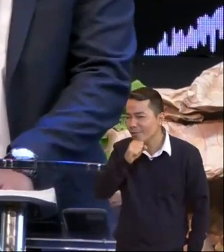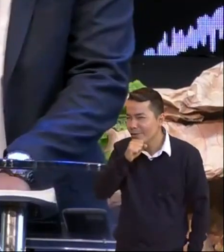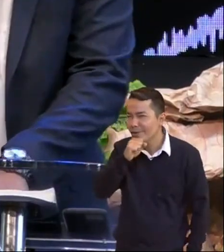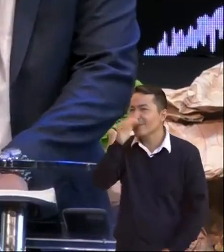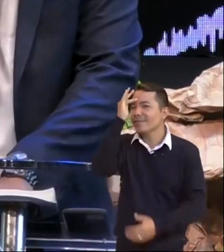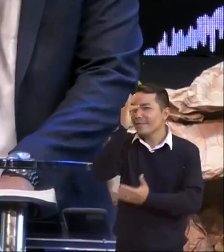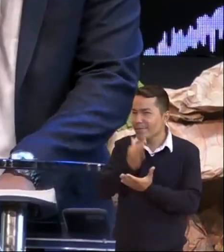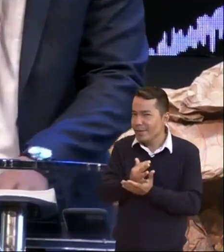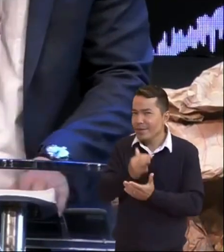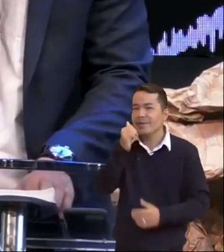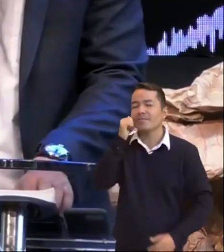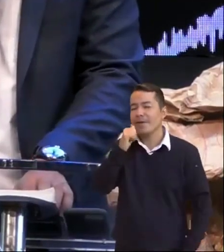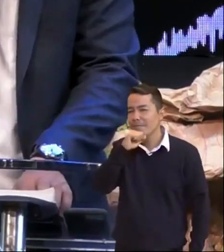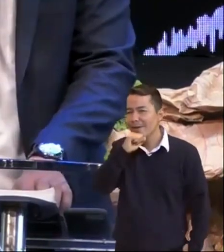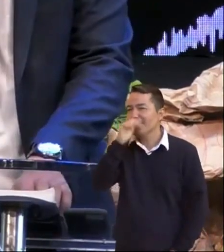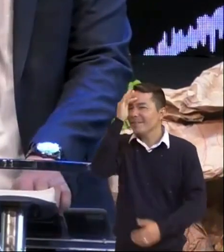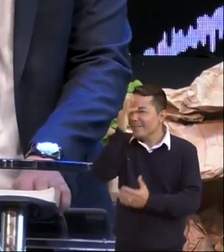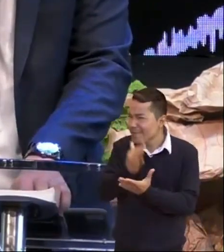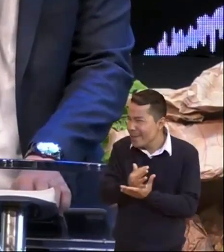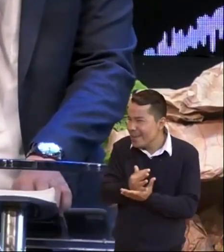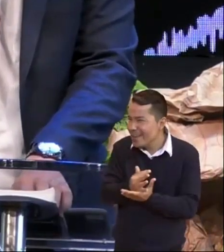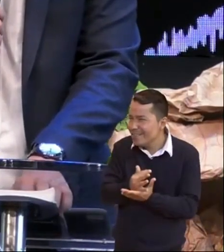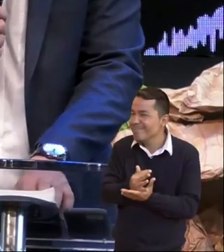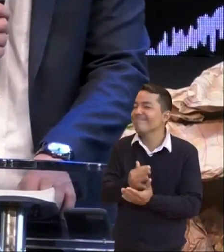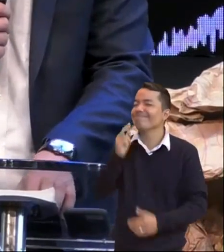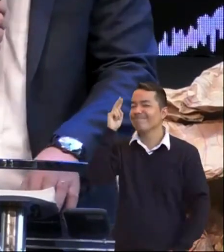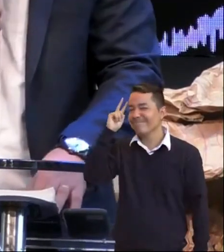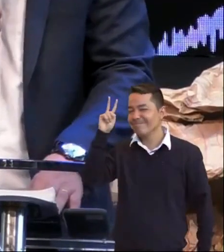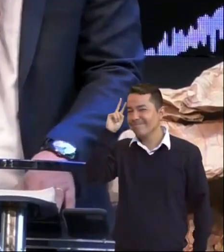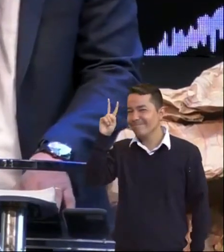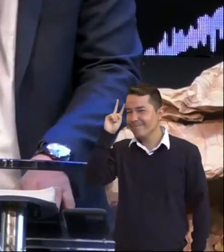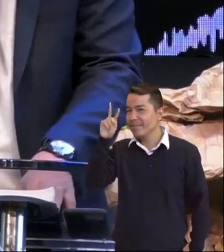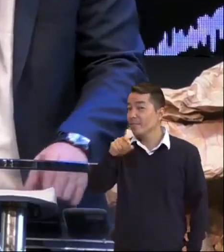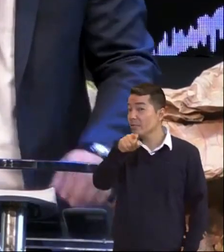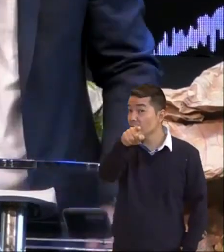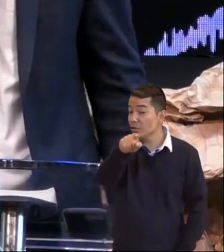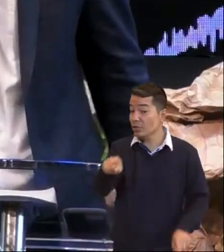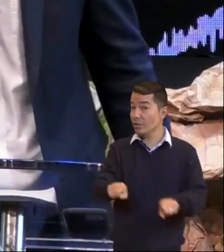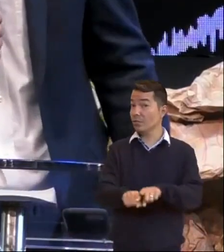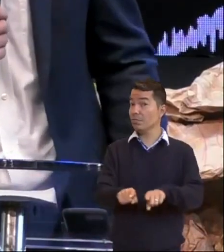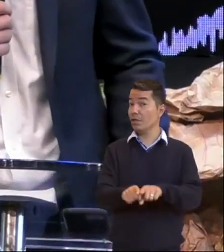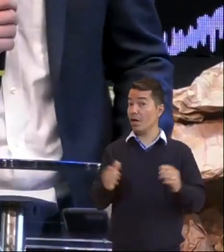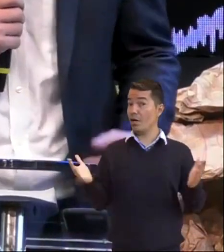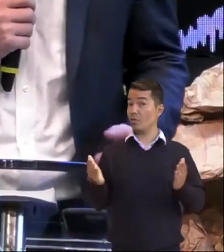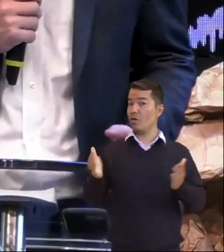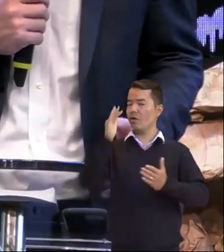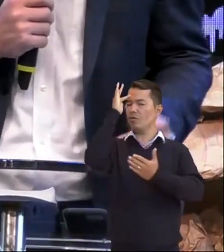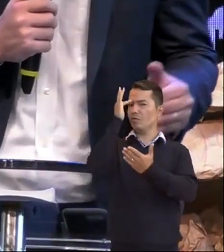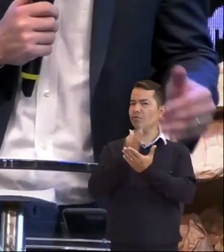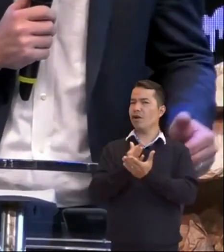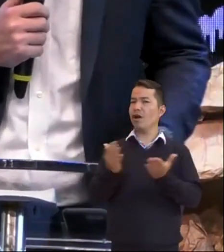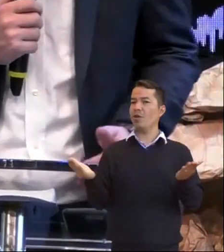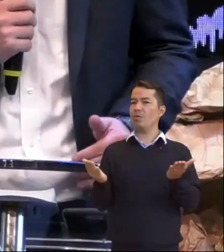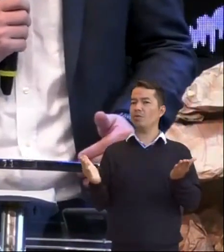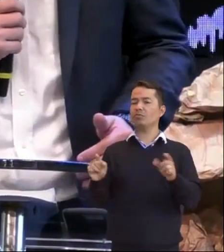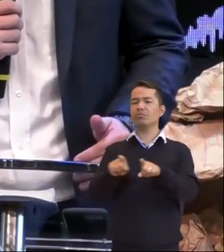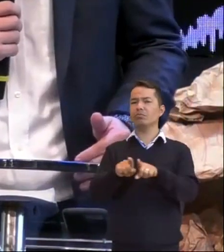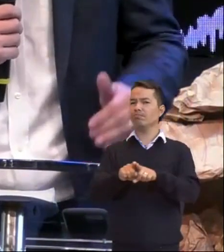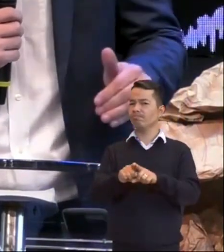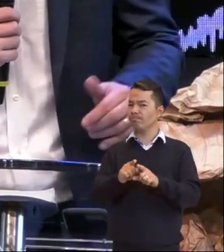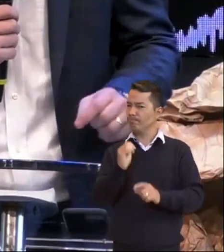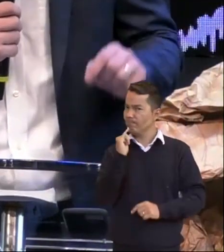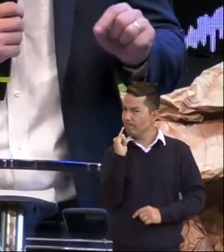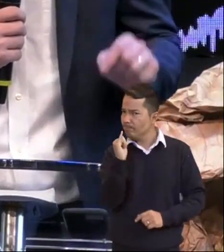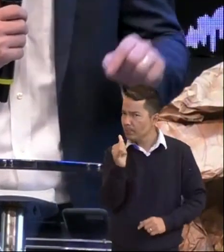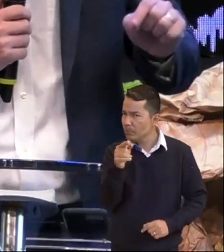Eunice. Estou convencido de que também habita em você. Por essa razão, torno a lembrar